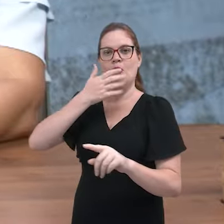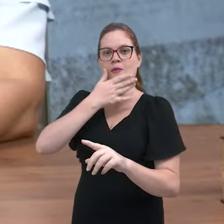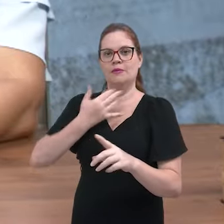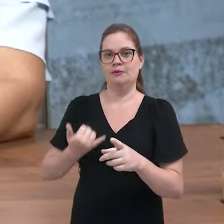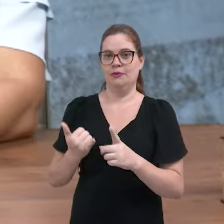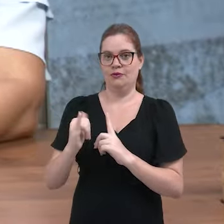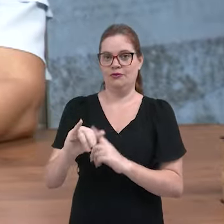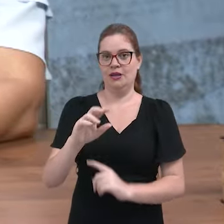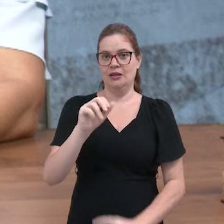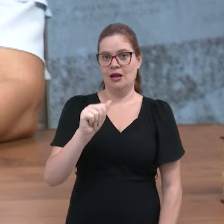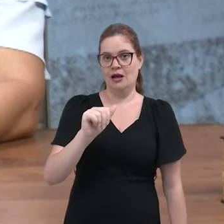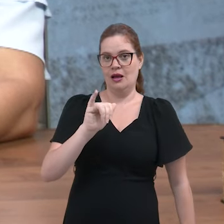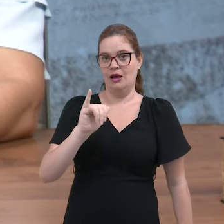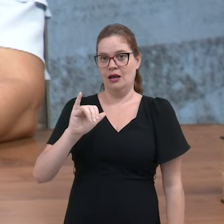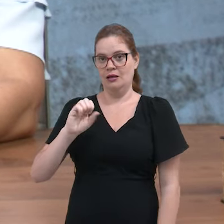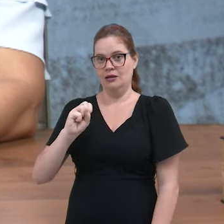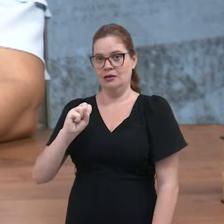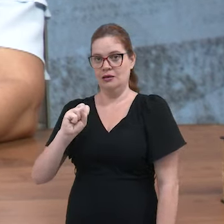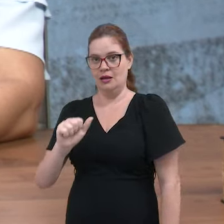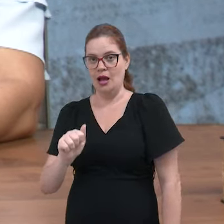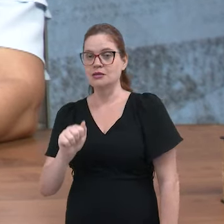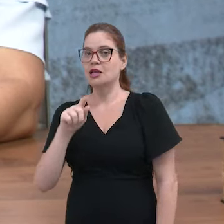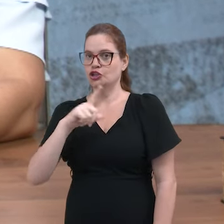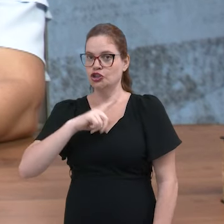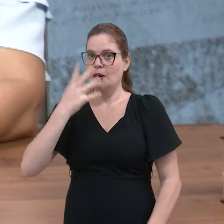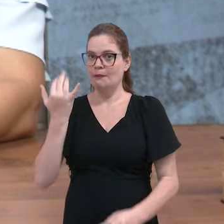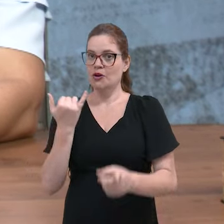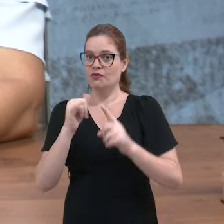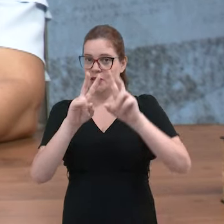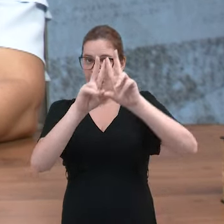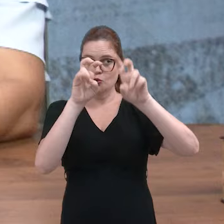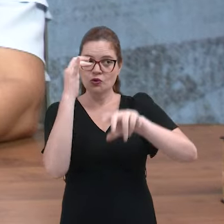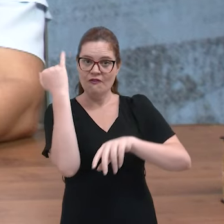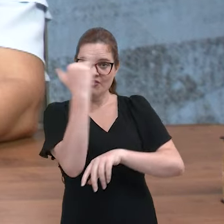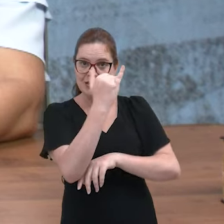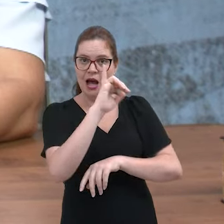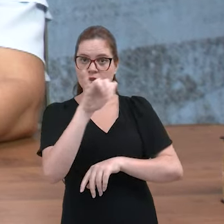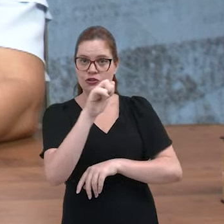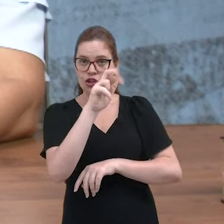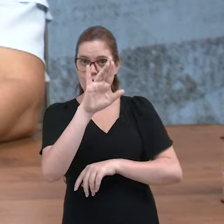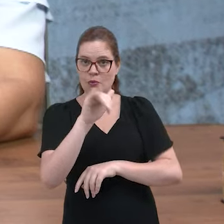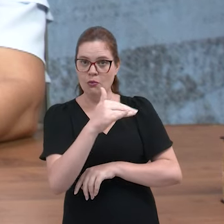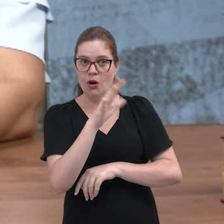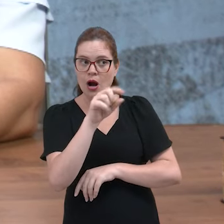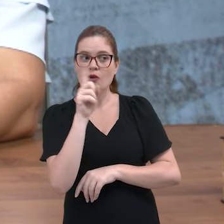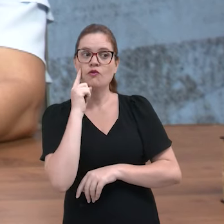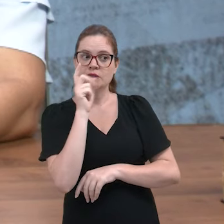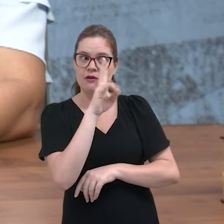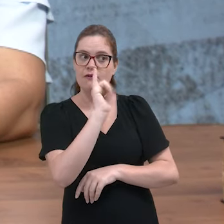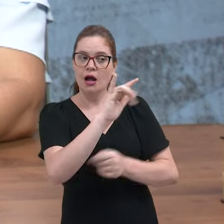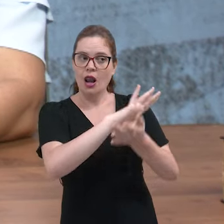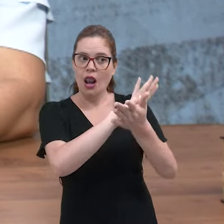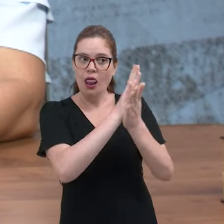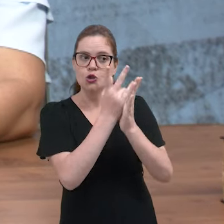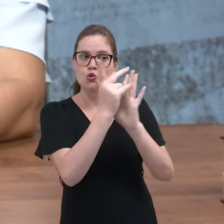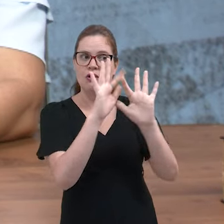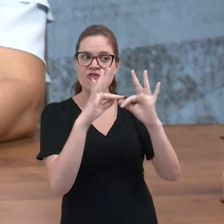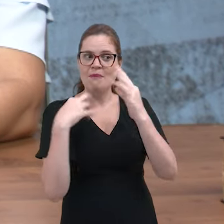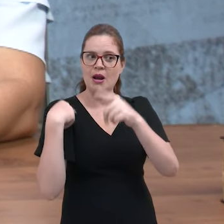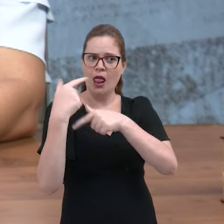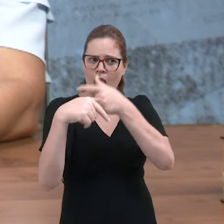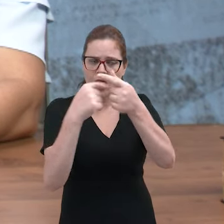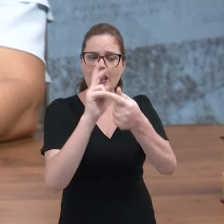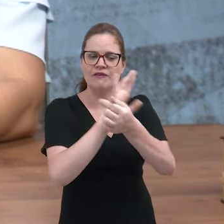servo Aías, o silonita. Por causa dos pecados de Jeroboão, o qual pecou